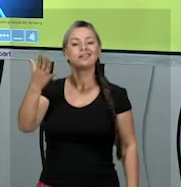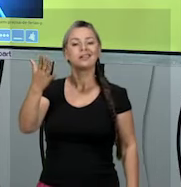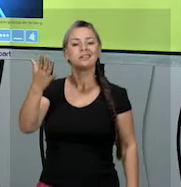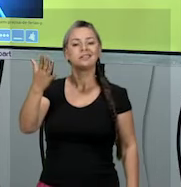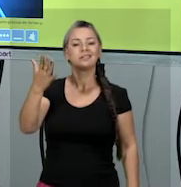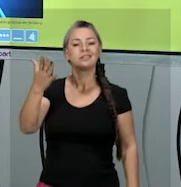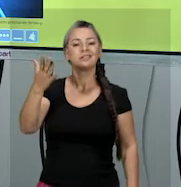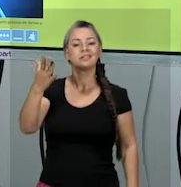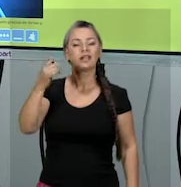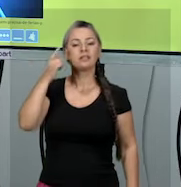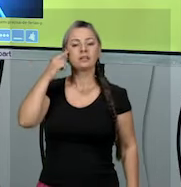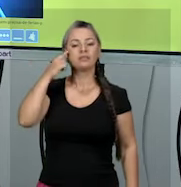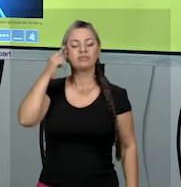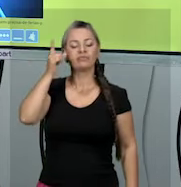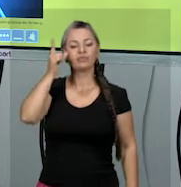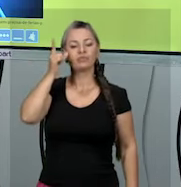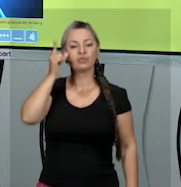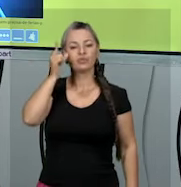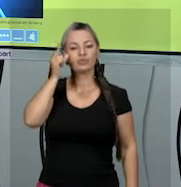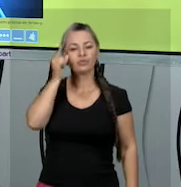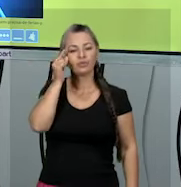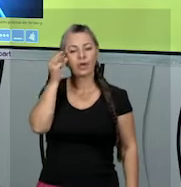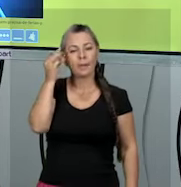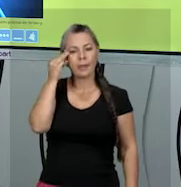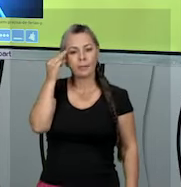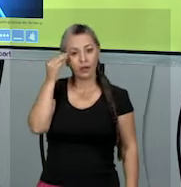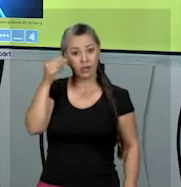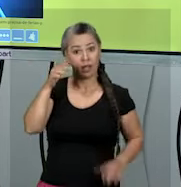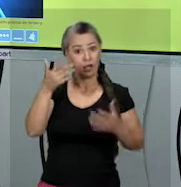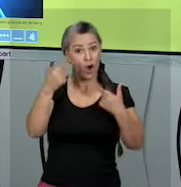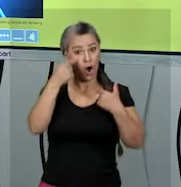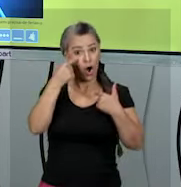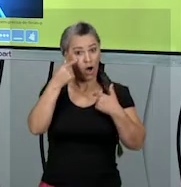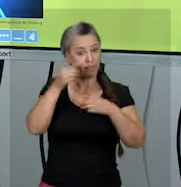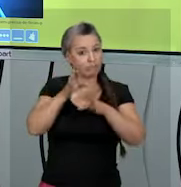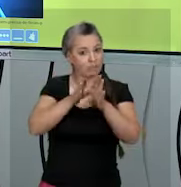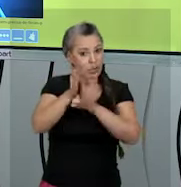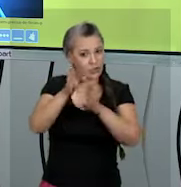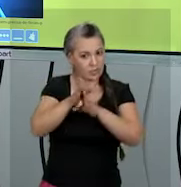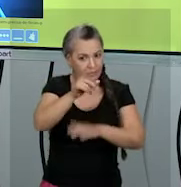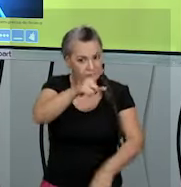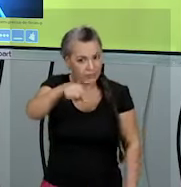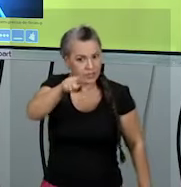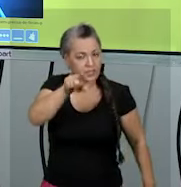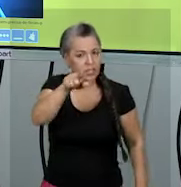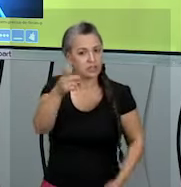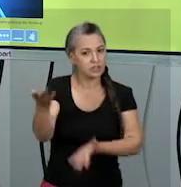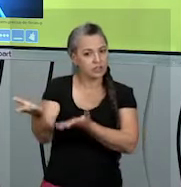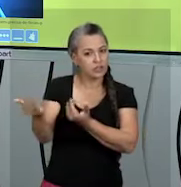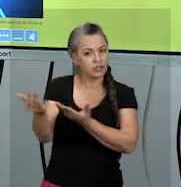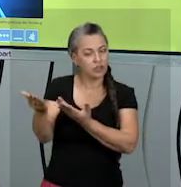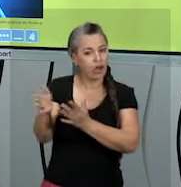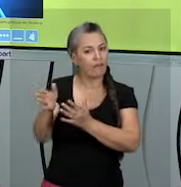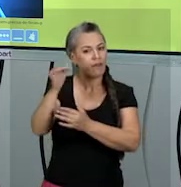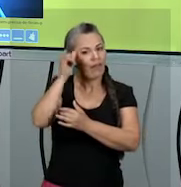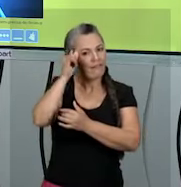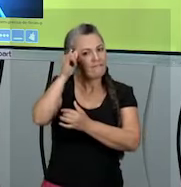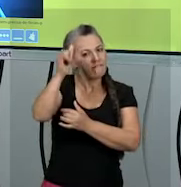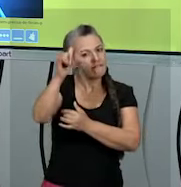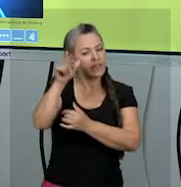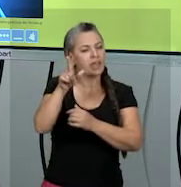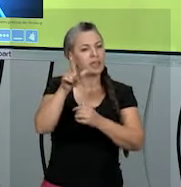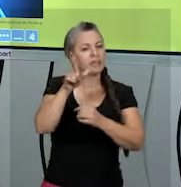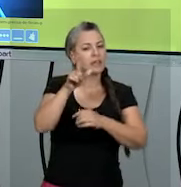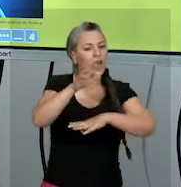um alerta que os adolescentes não fiquem 100% do tempo no